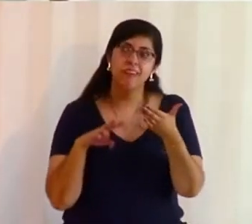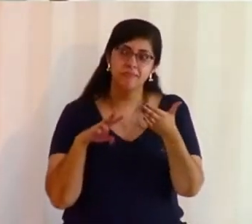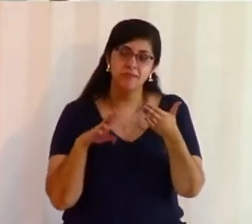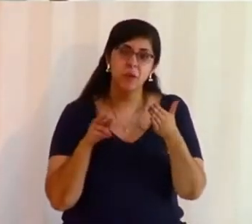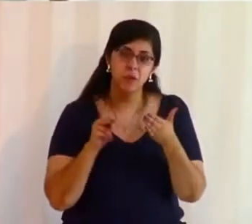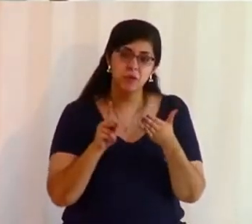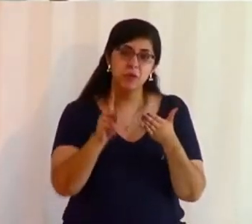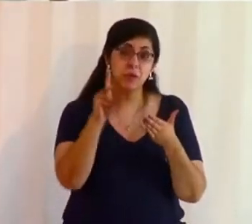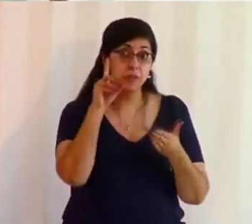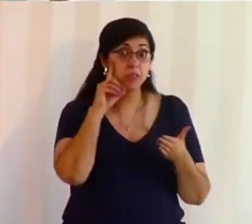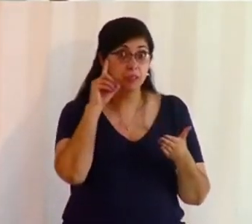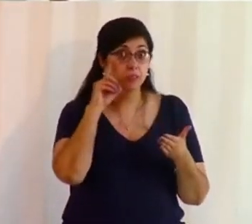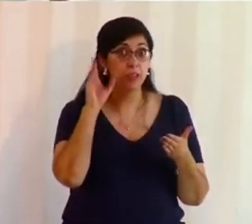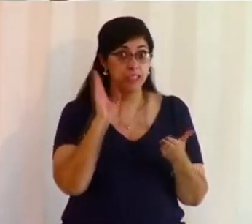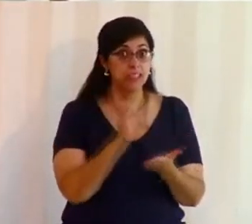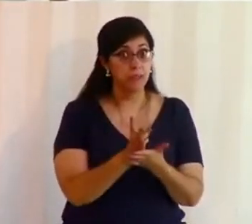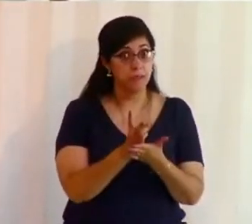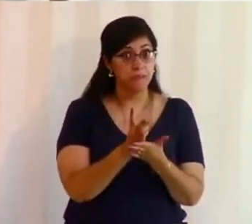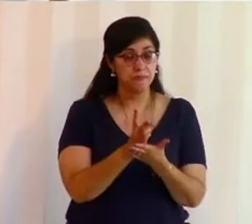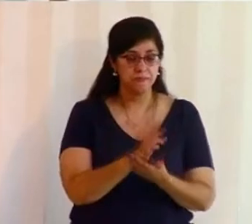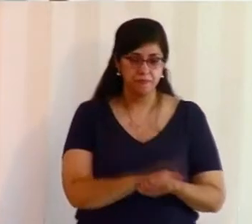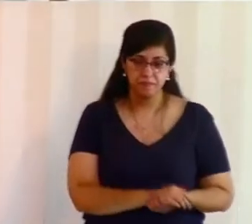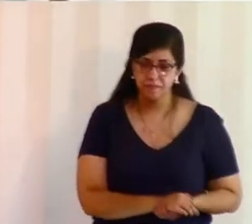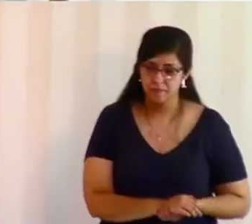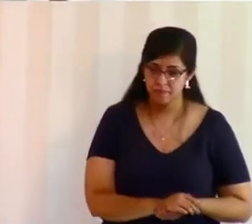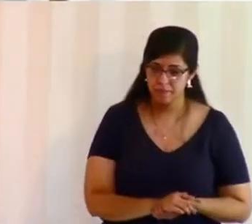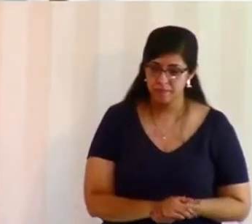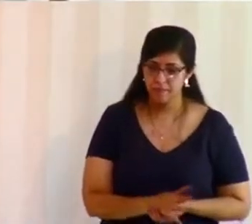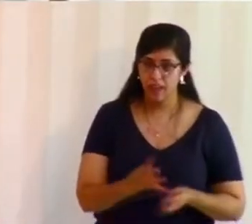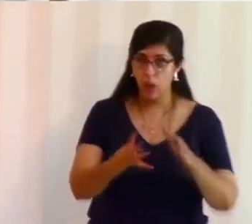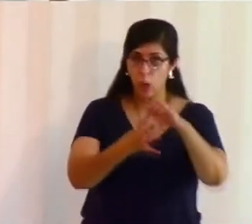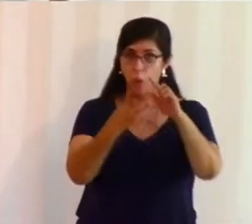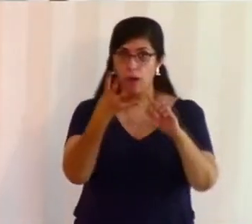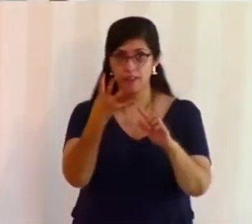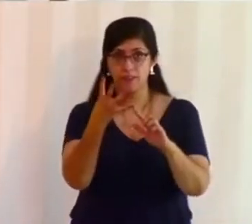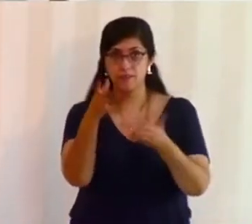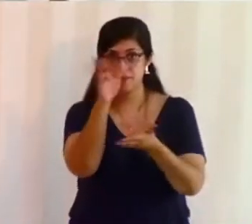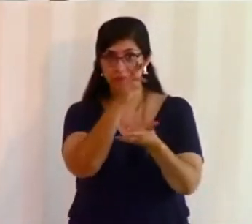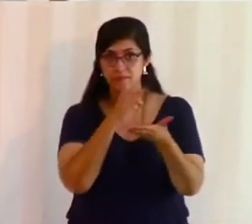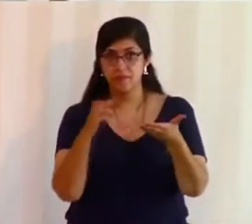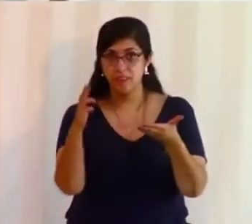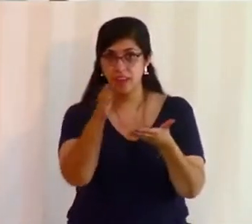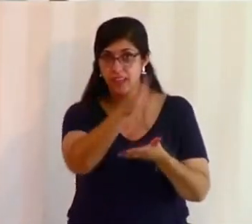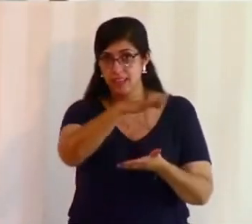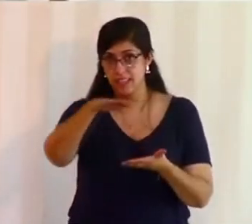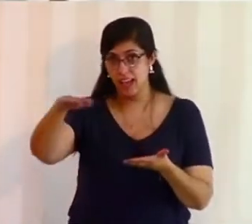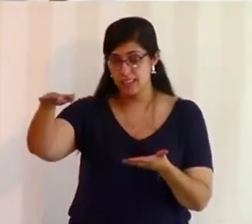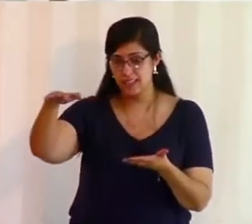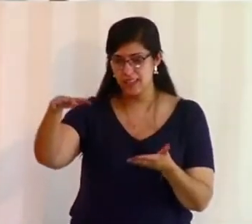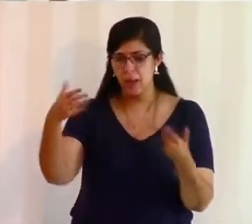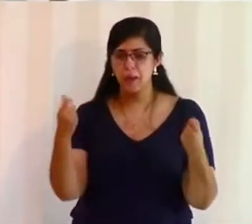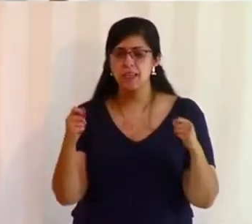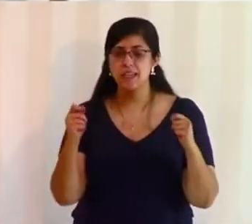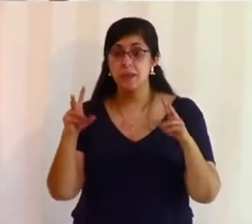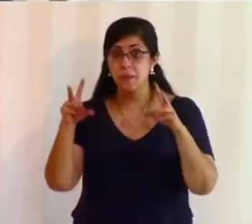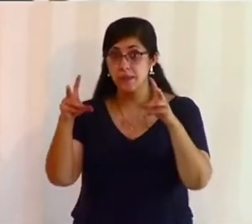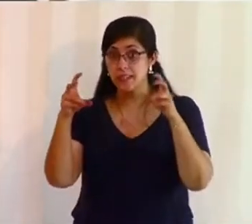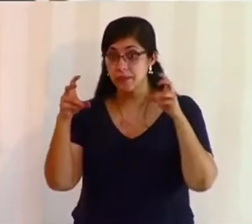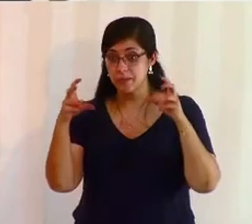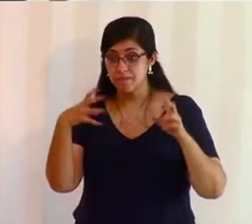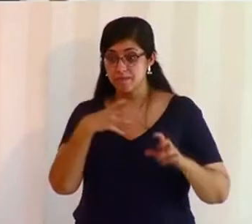Senhor. 4 lições que as crianças desenharam aí, 4 quadros. Tenha a sensibilidade do Espírito